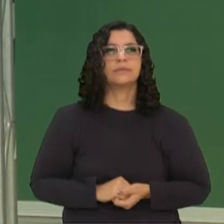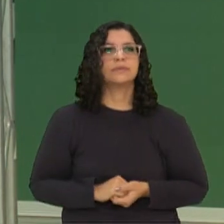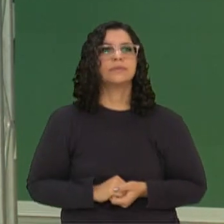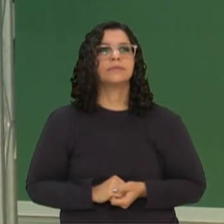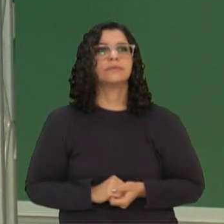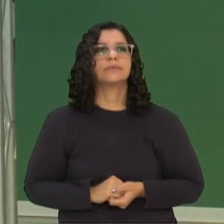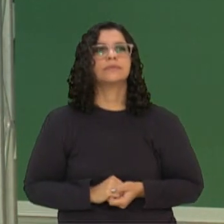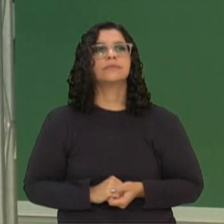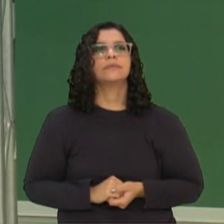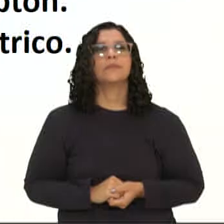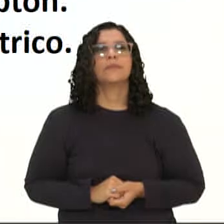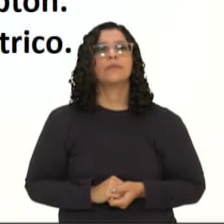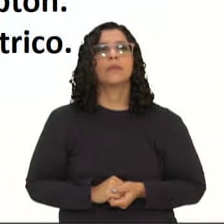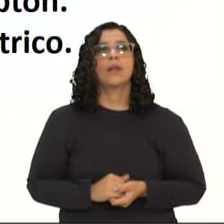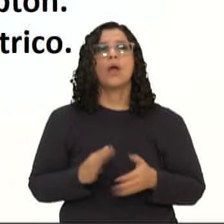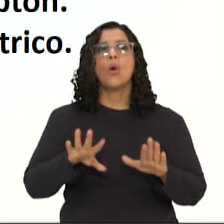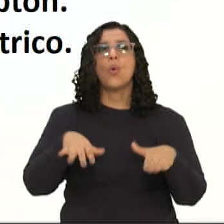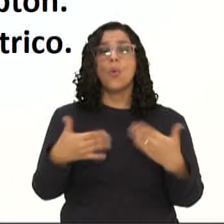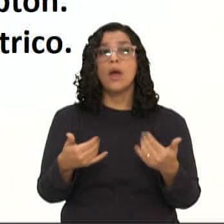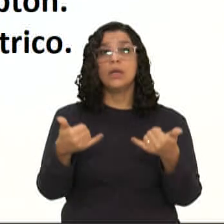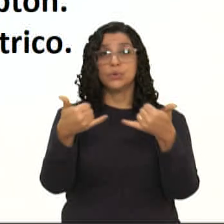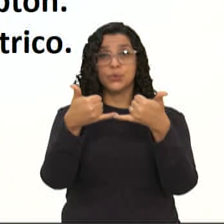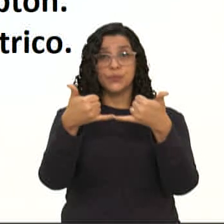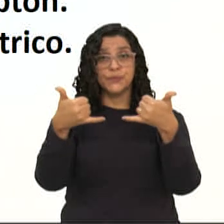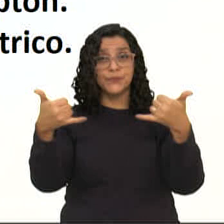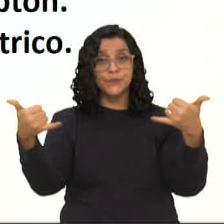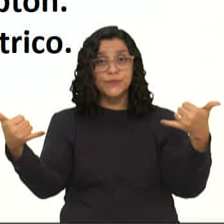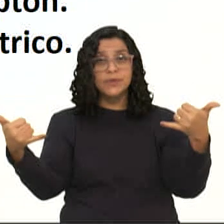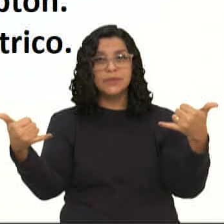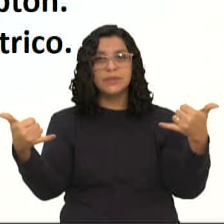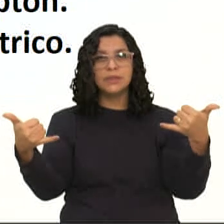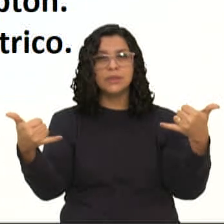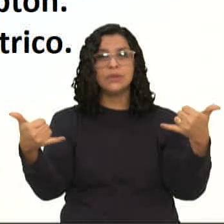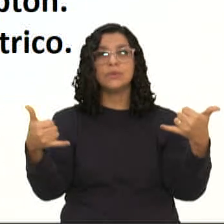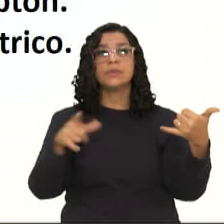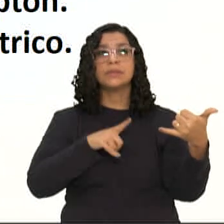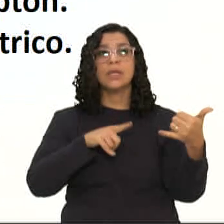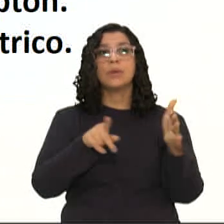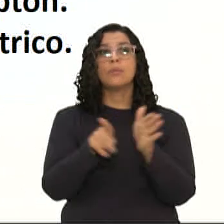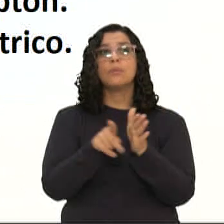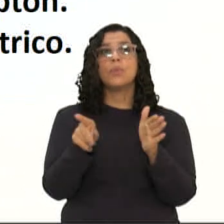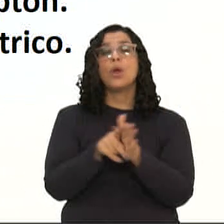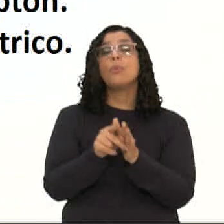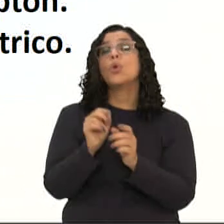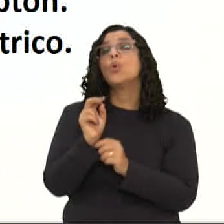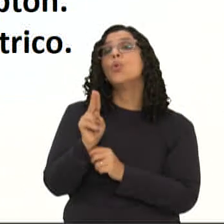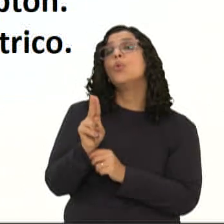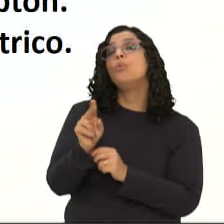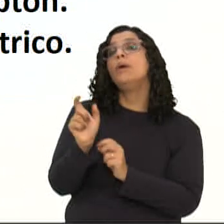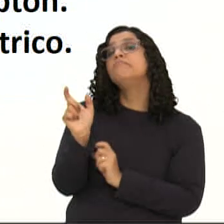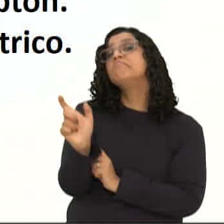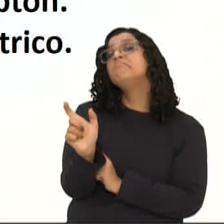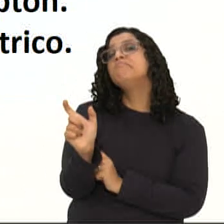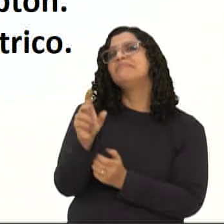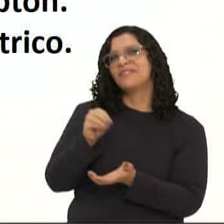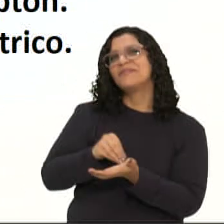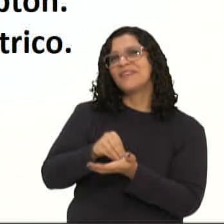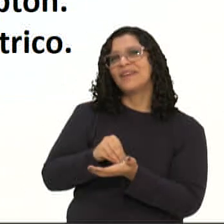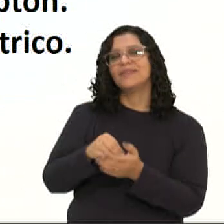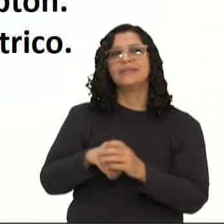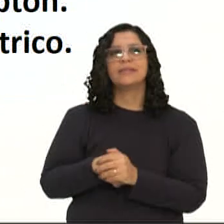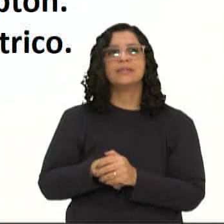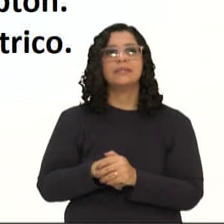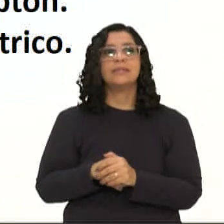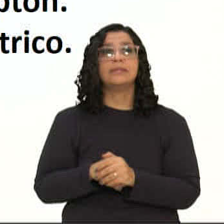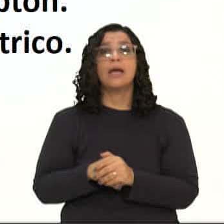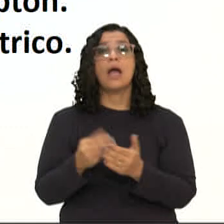exercício, quando um fio condutor é percorrido por vocês vão responder aqui depois, parte